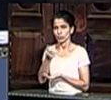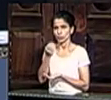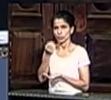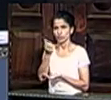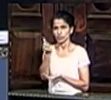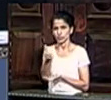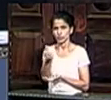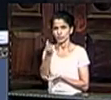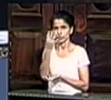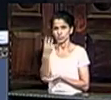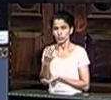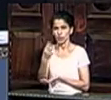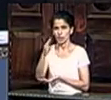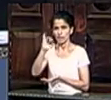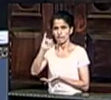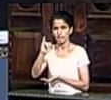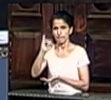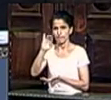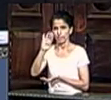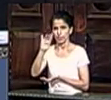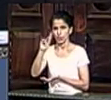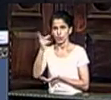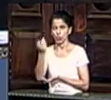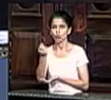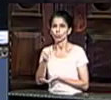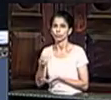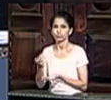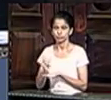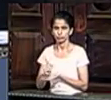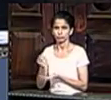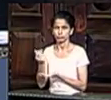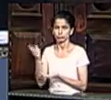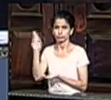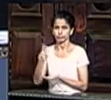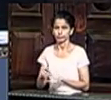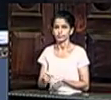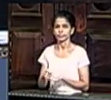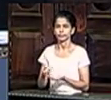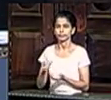milhões bilhões de reais de receita 2014